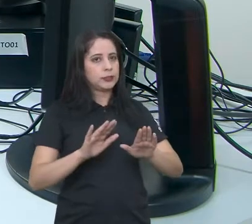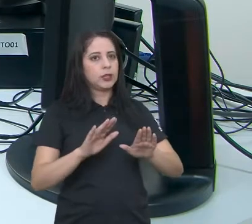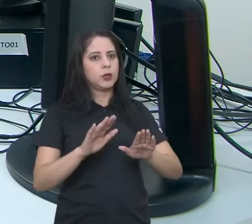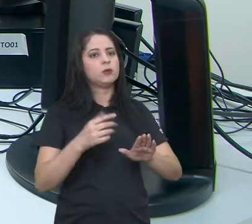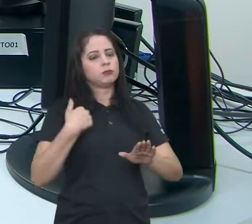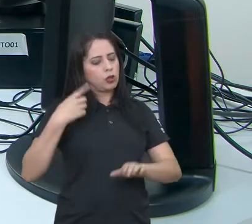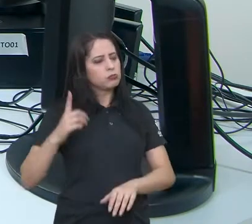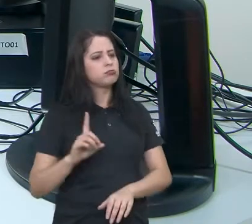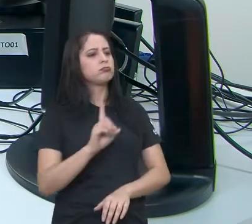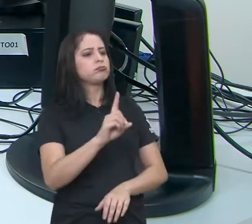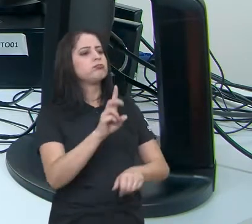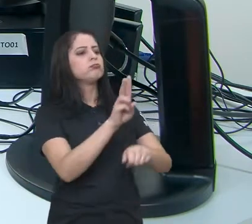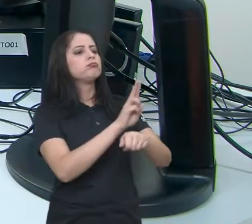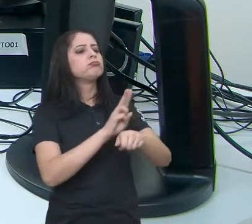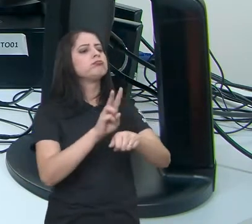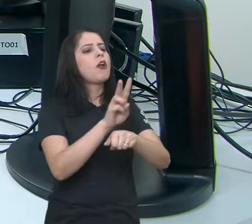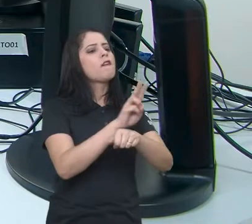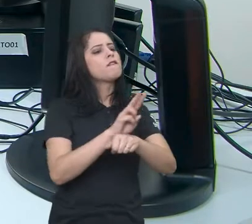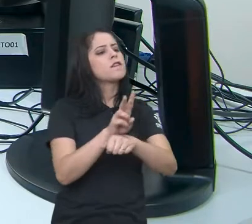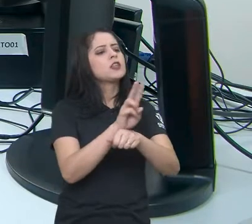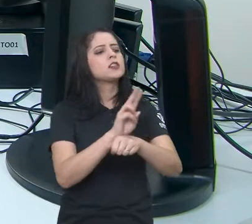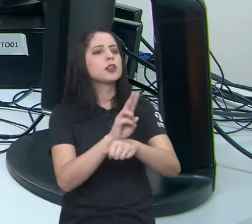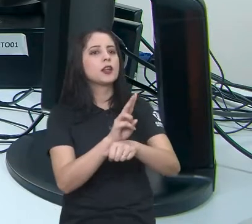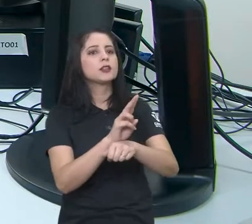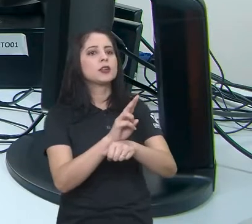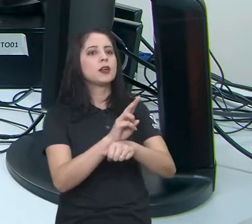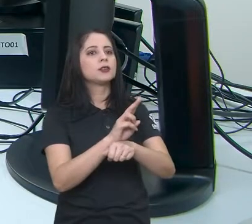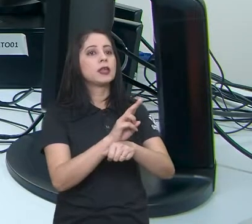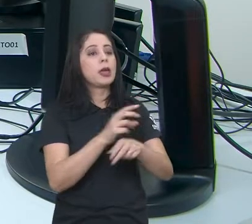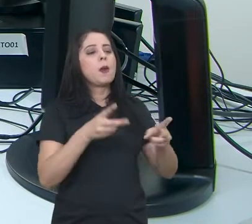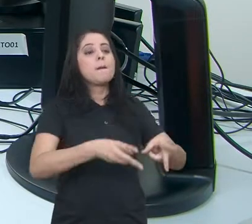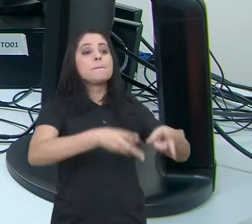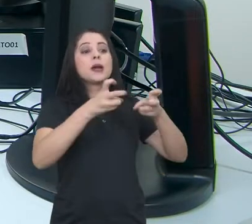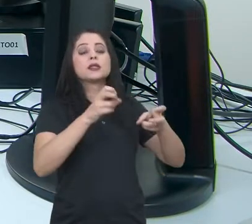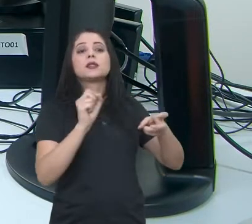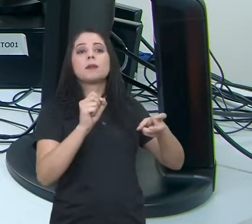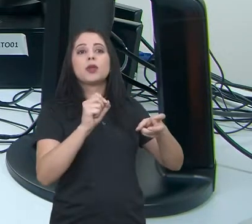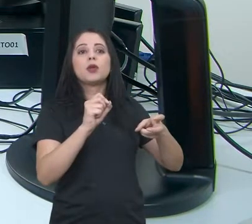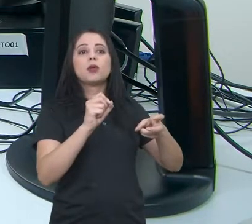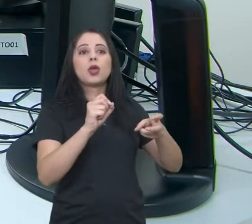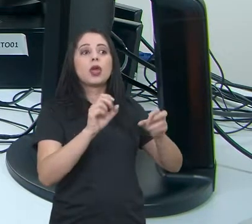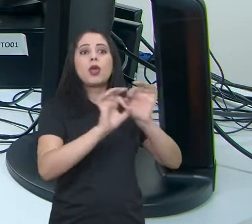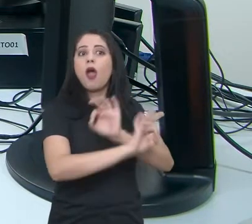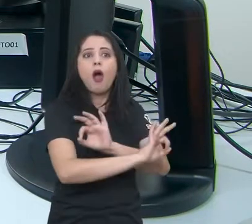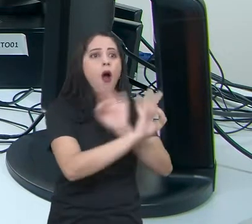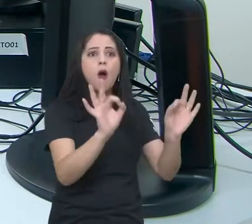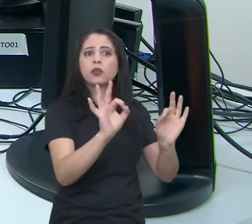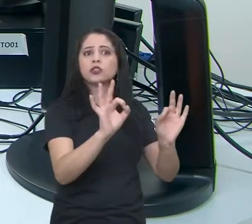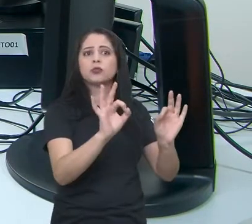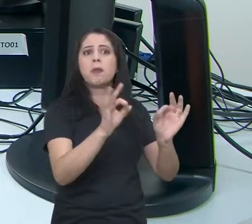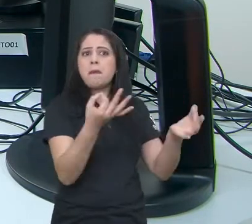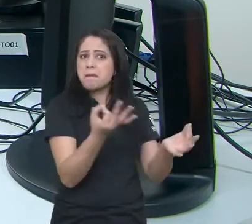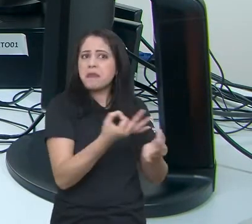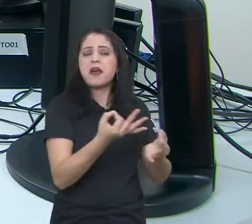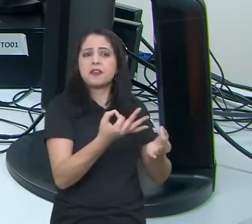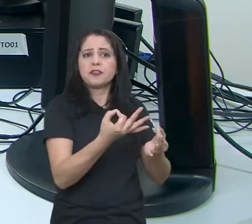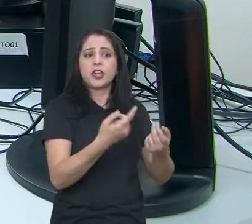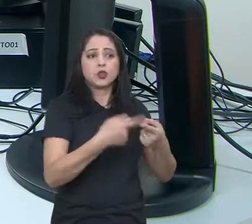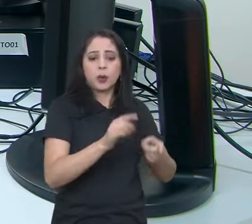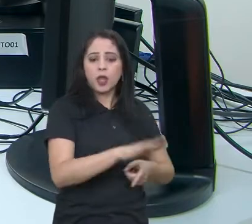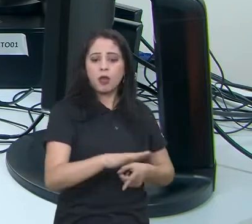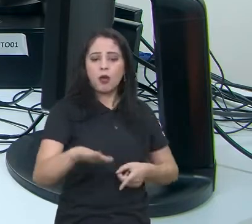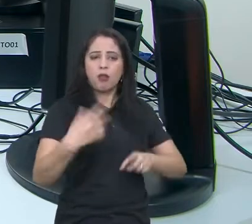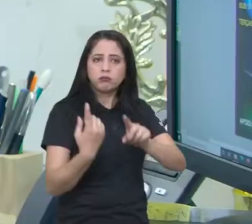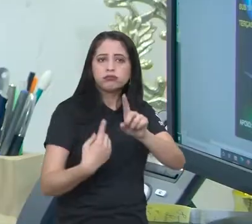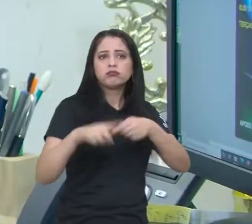temos fiscalizado e é um projeto que tem sido extremamente eficaz na formação dos